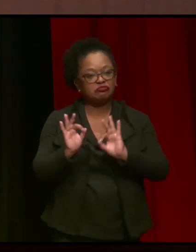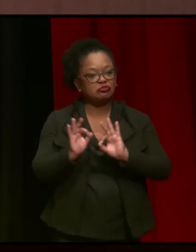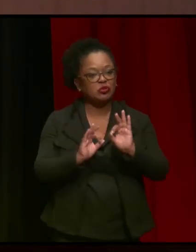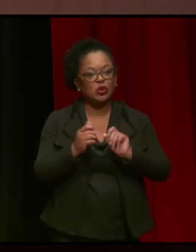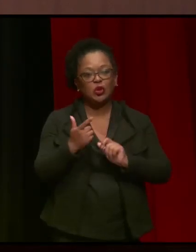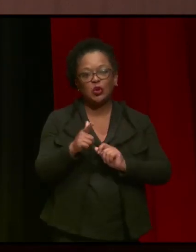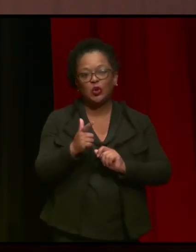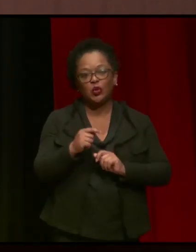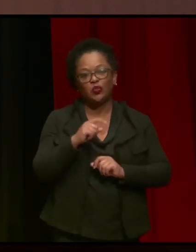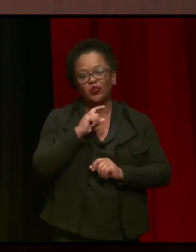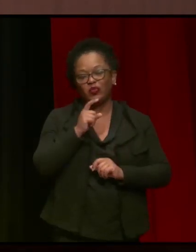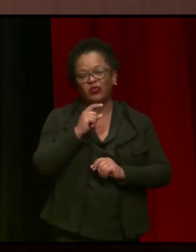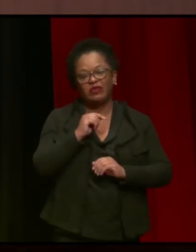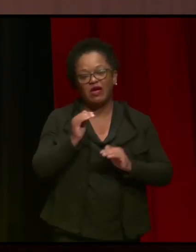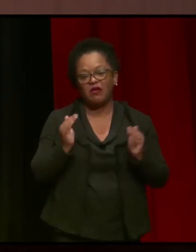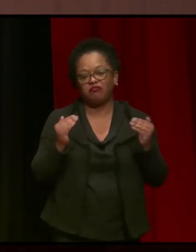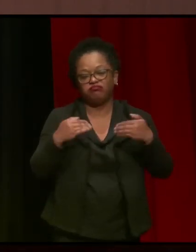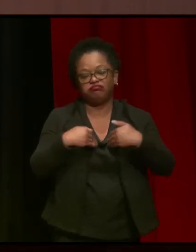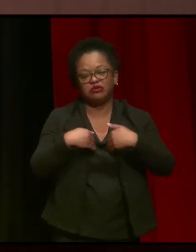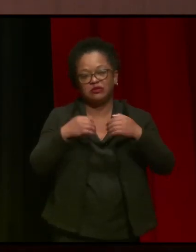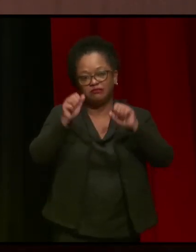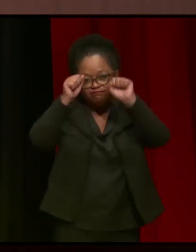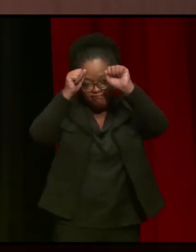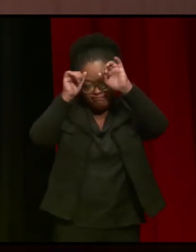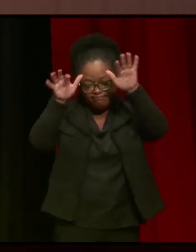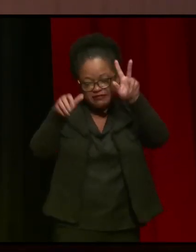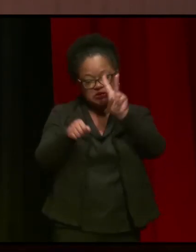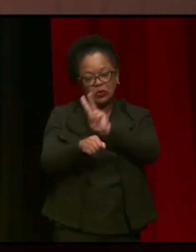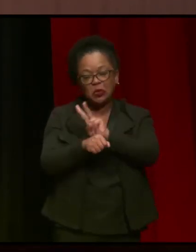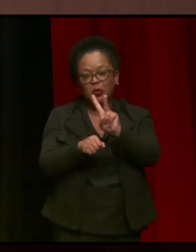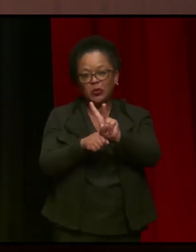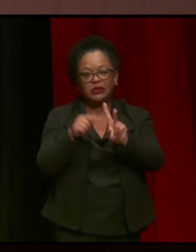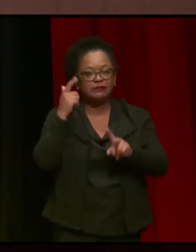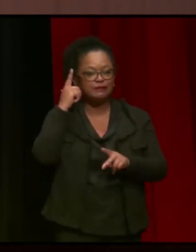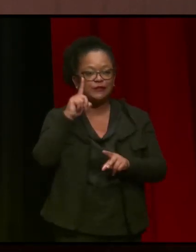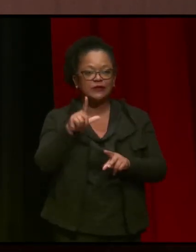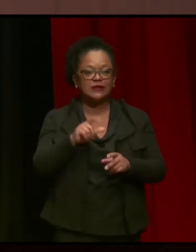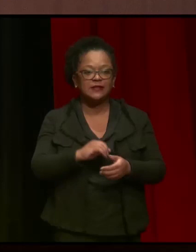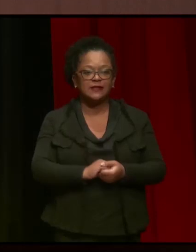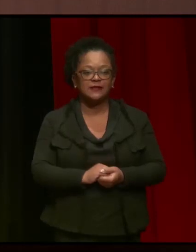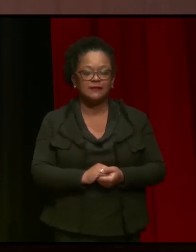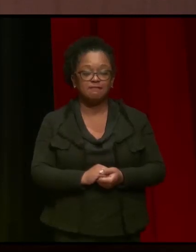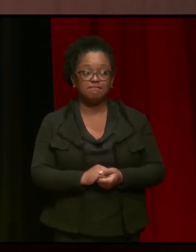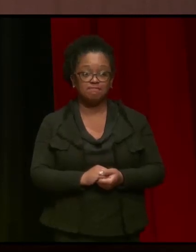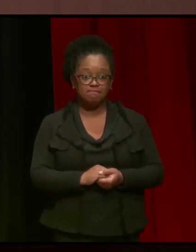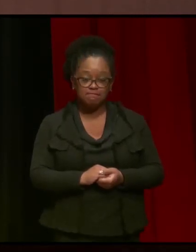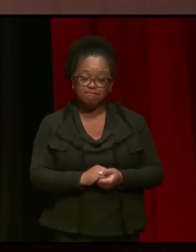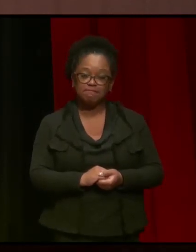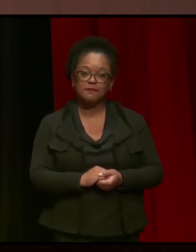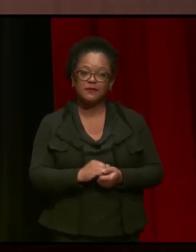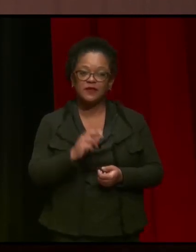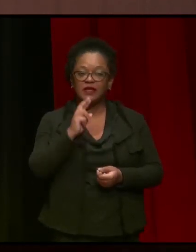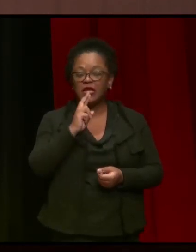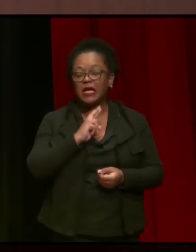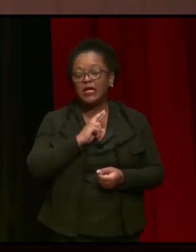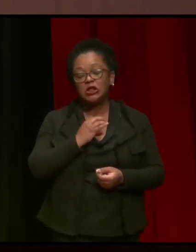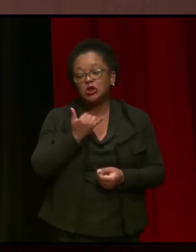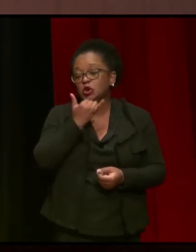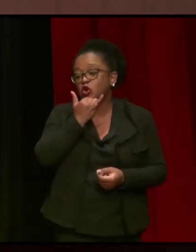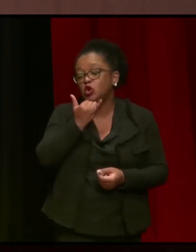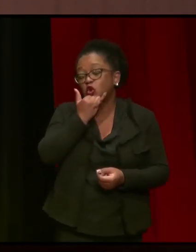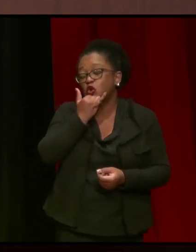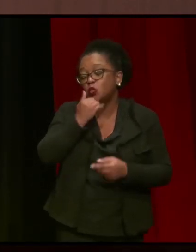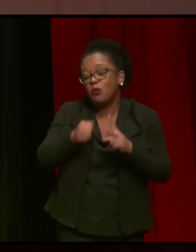membro autista. A igreja falou isso para a mãe. A justificativa foi: não sabemos lidar com